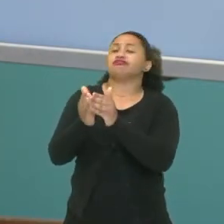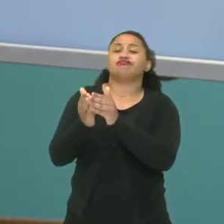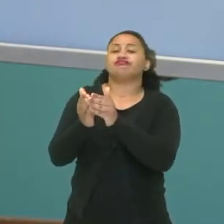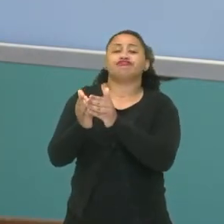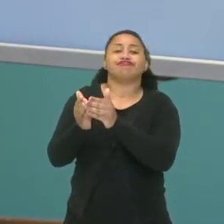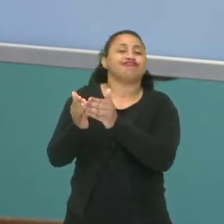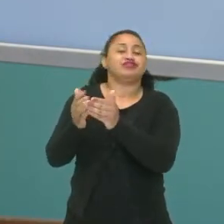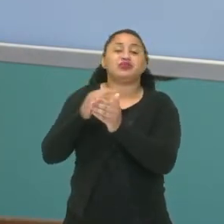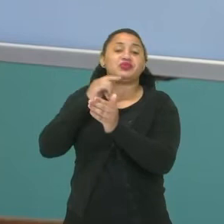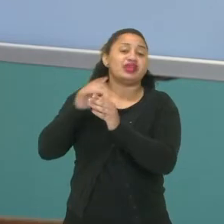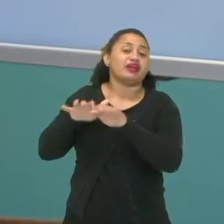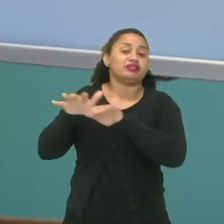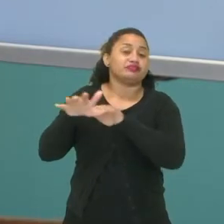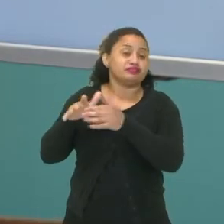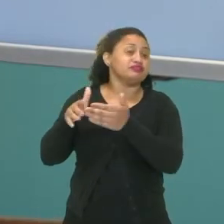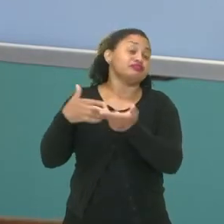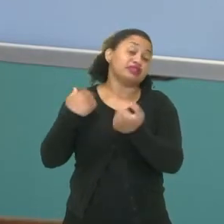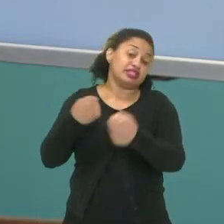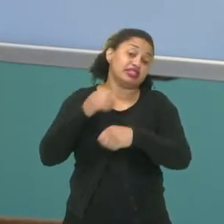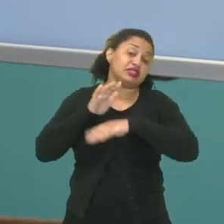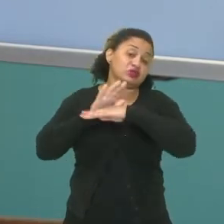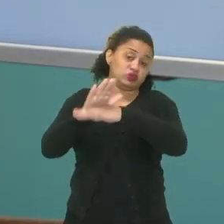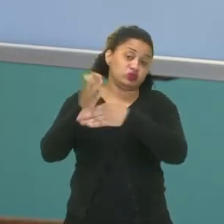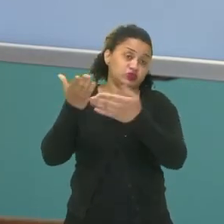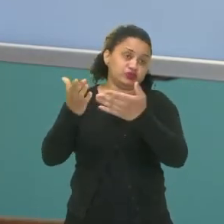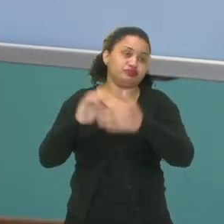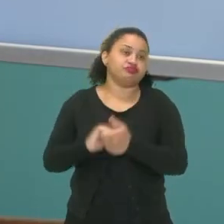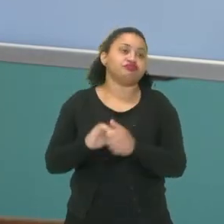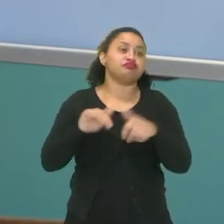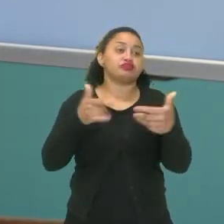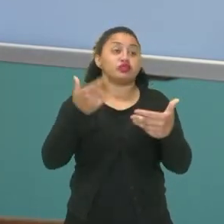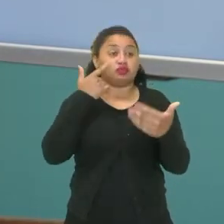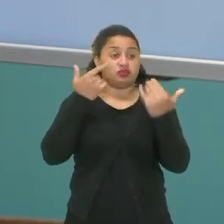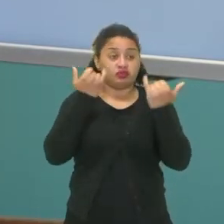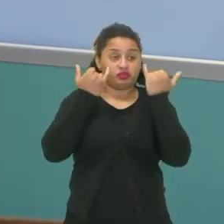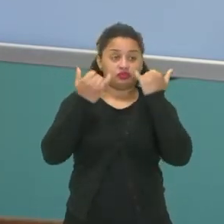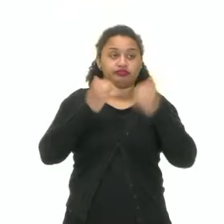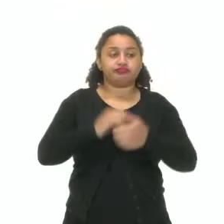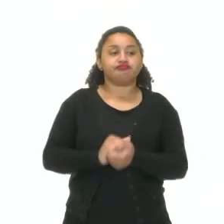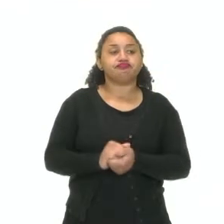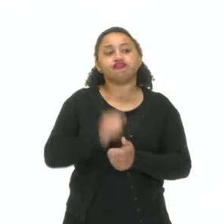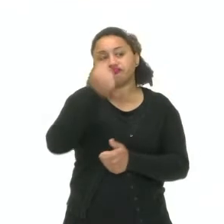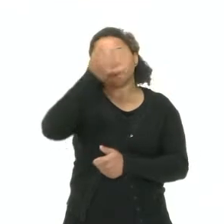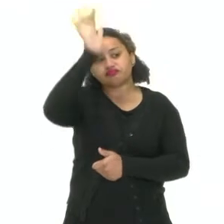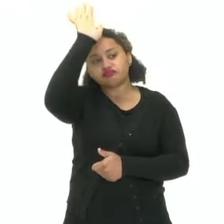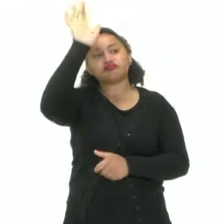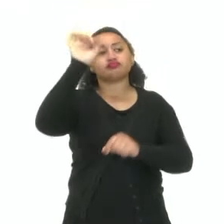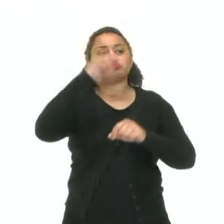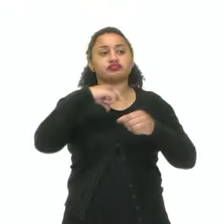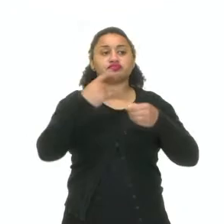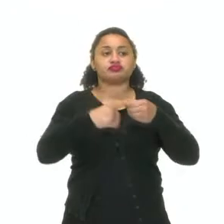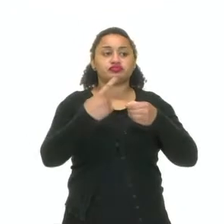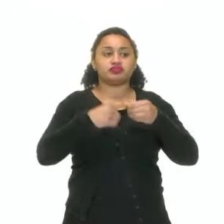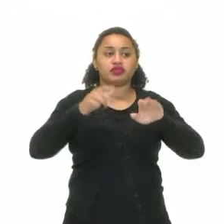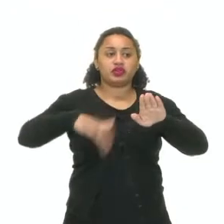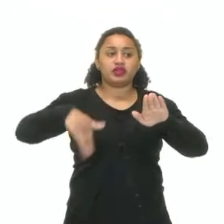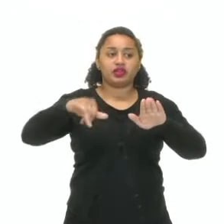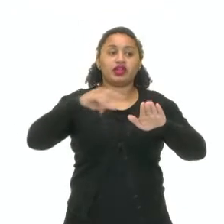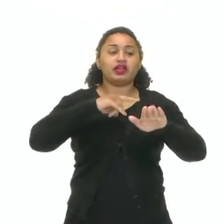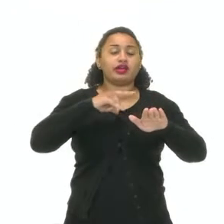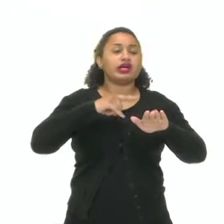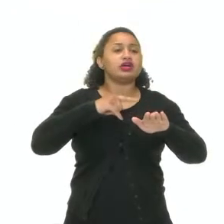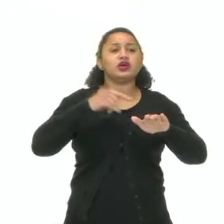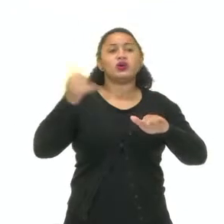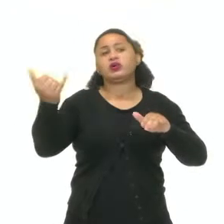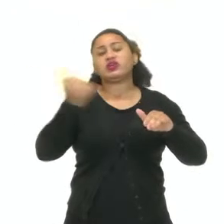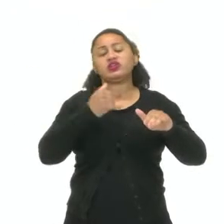do socorro. Então eu preciso saber, vamos pegar os dados aqui. Ó. O Corpo de Bombeiros de certa cidade litorânea recebeu um chamado de um